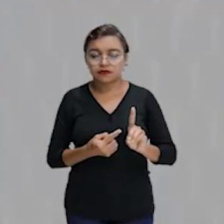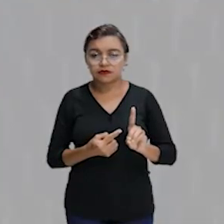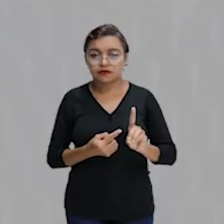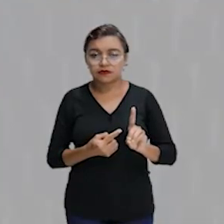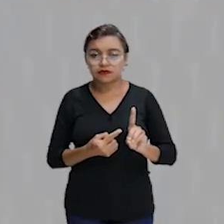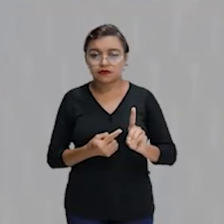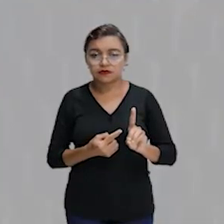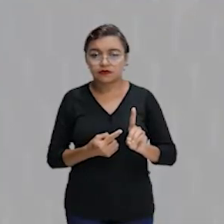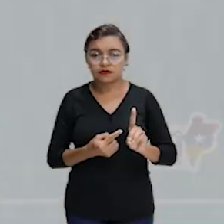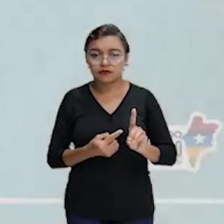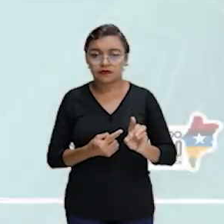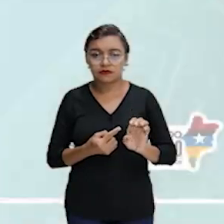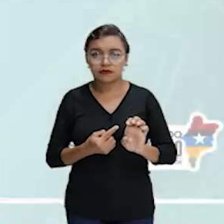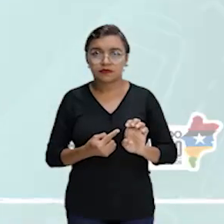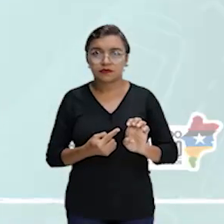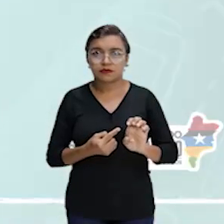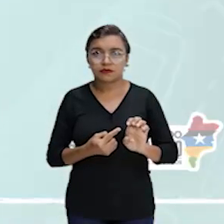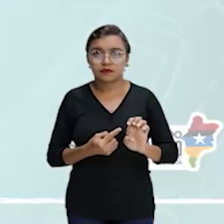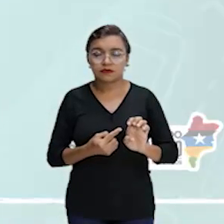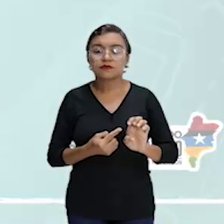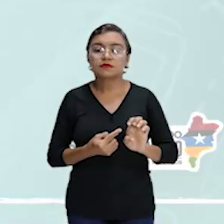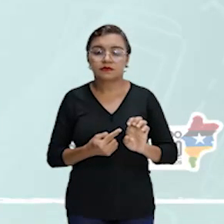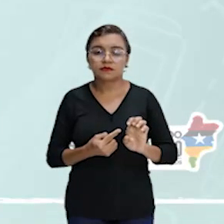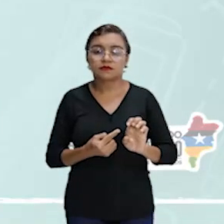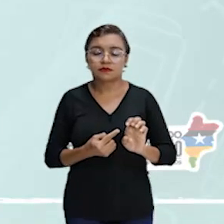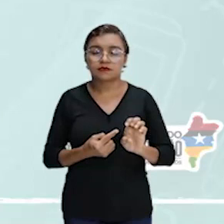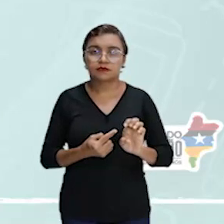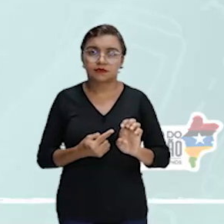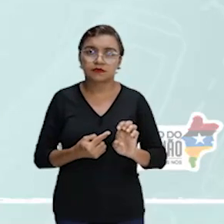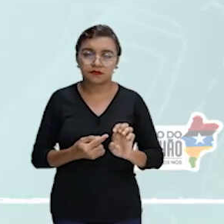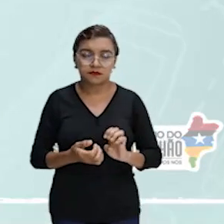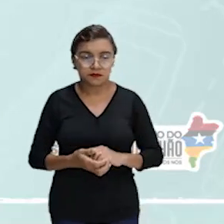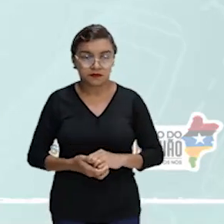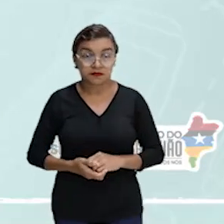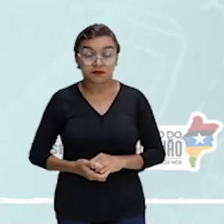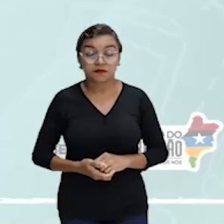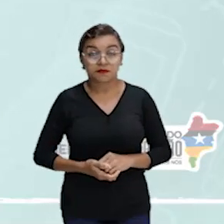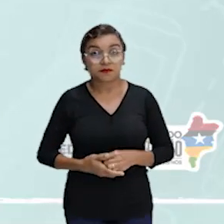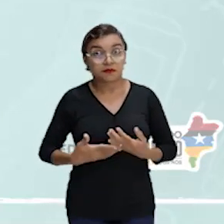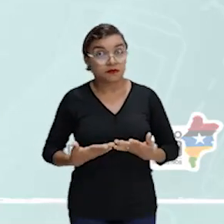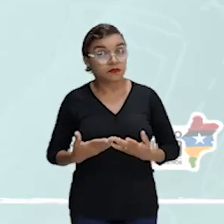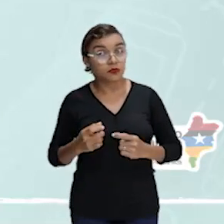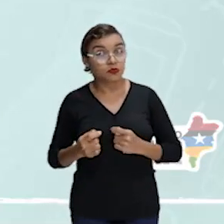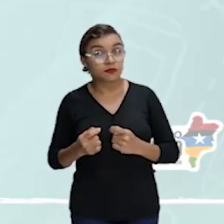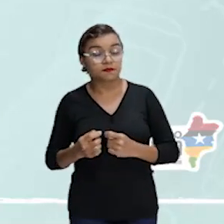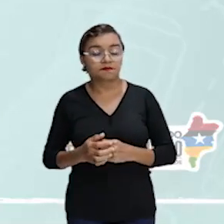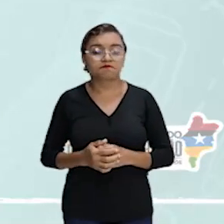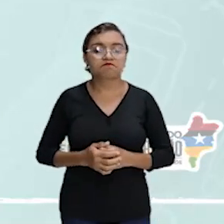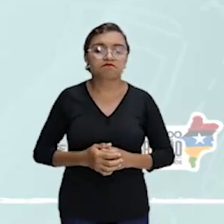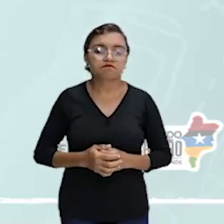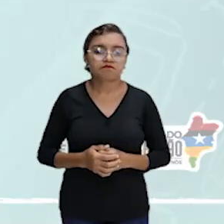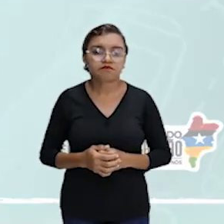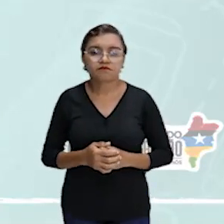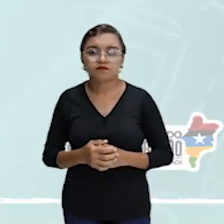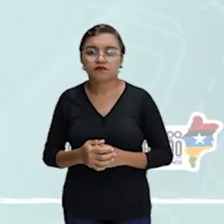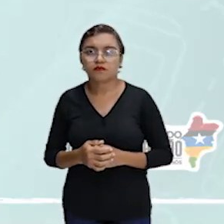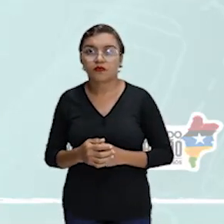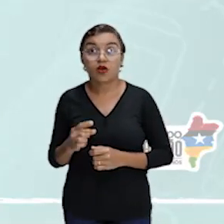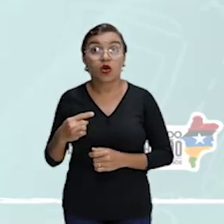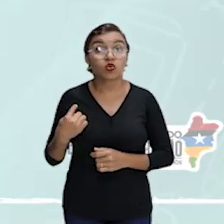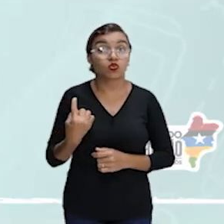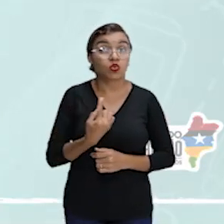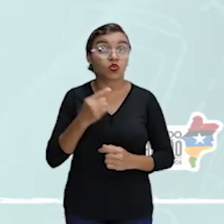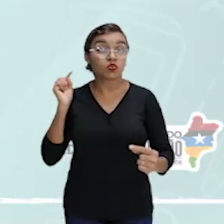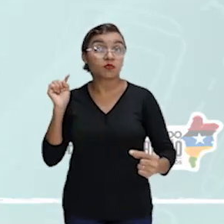elevado à quarta. E na letra E, 4,8 vezes 10 elevado à quarta. Bom, aqui o nosso objetivo